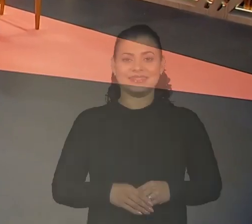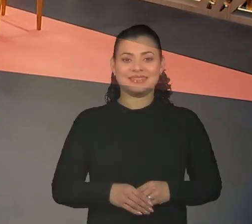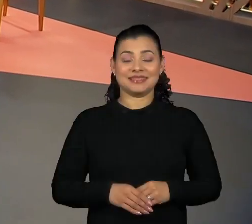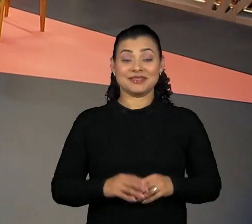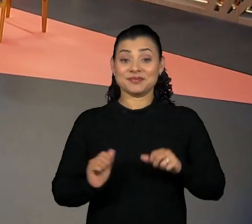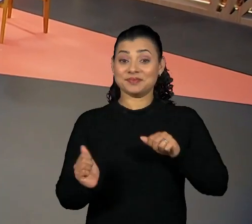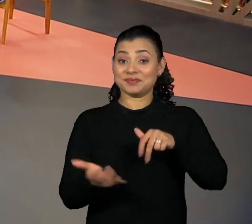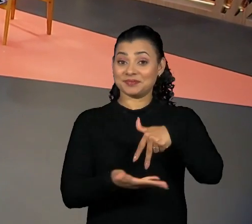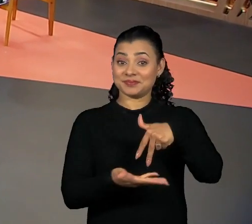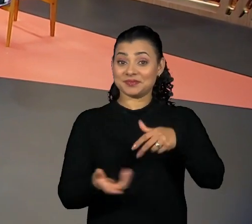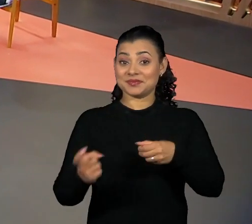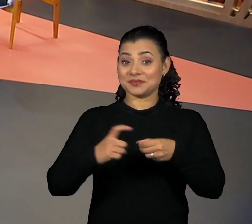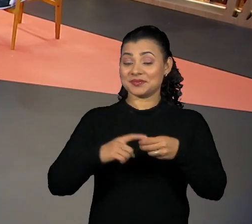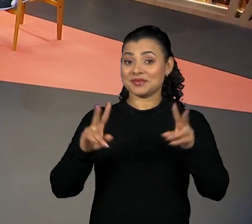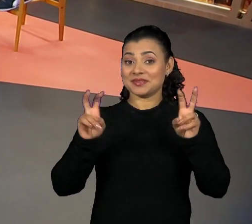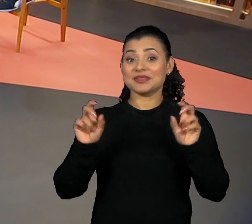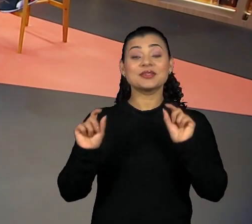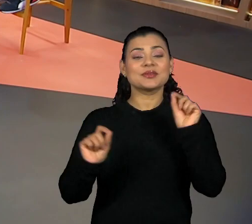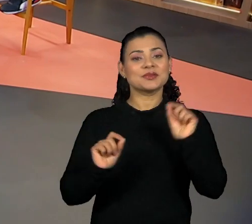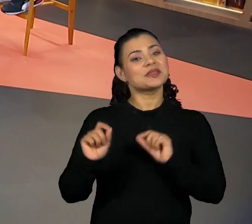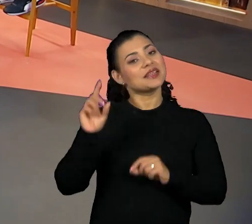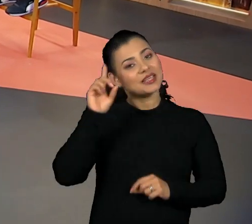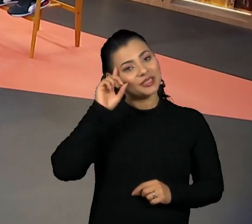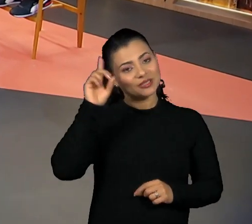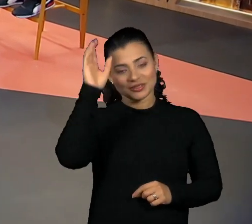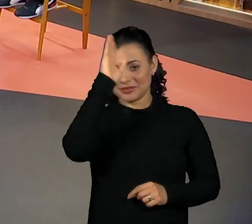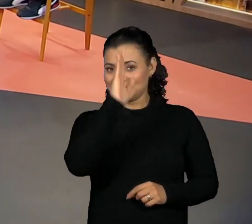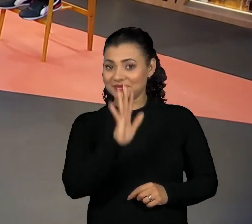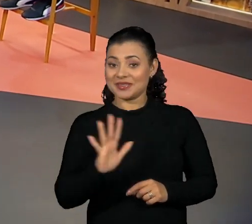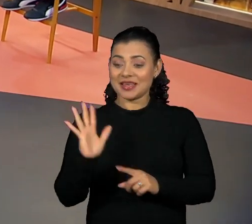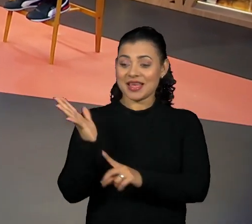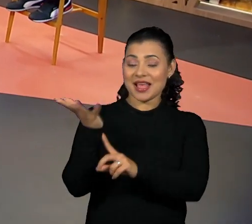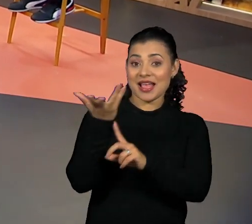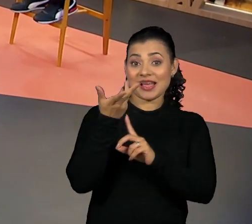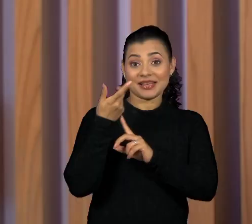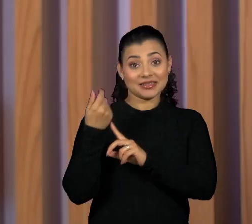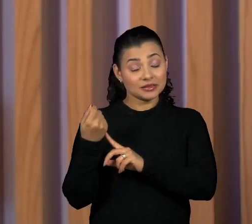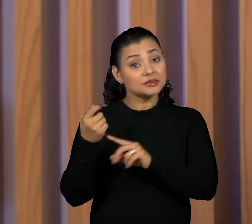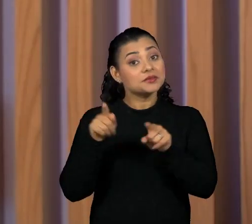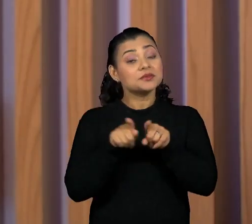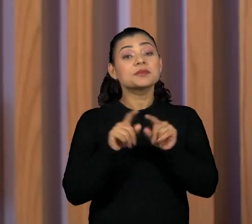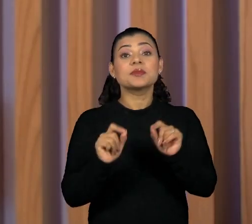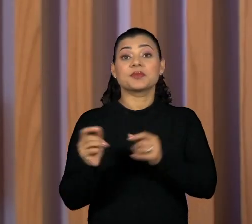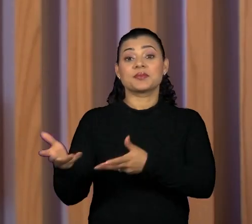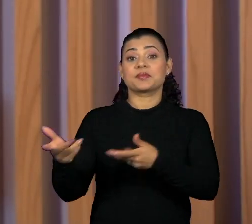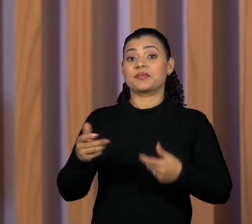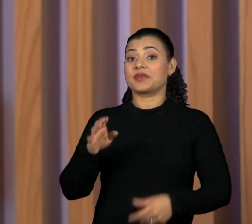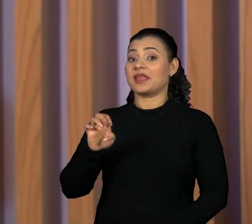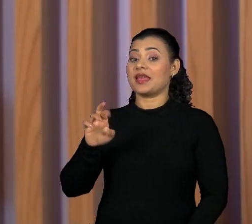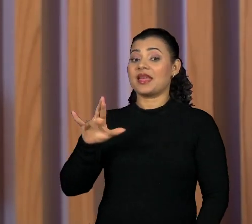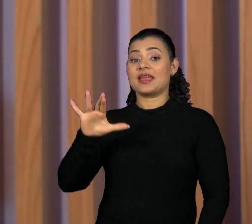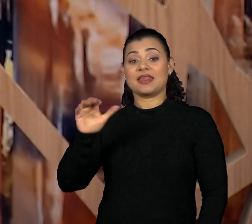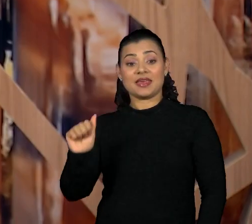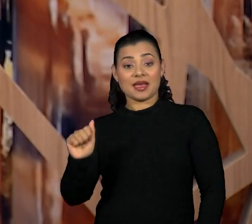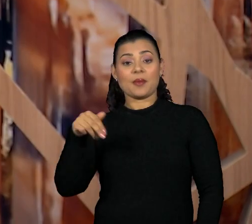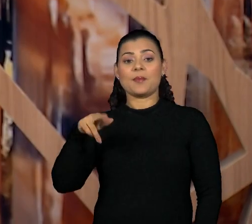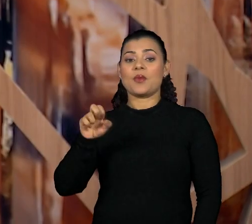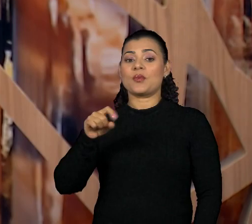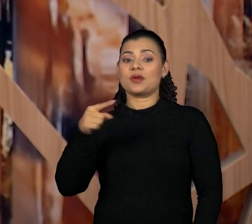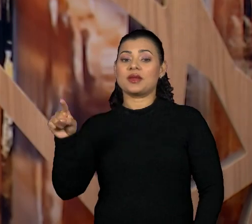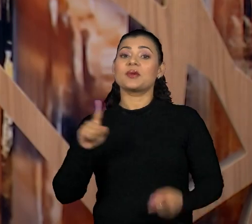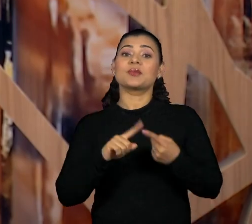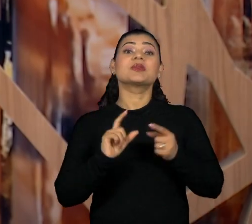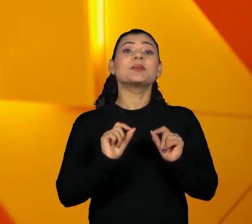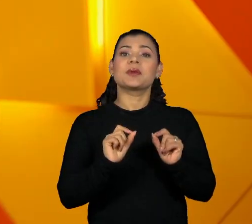Estação Livre de volta, comemorando o Dia Nacional das Artes e recebendo aqui Érica Mourão Trindade Dutra e o Claudinei